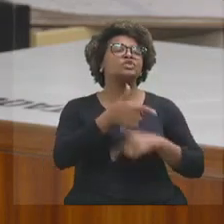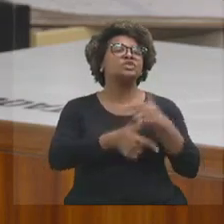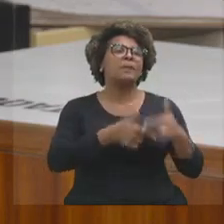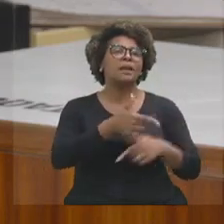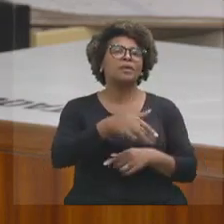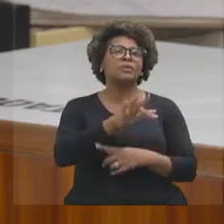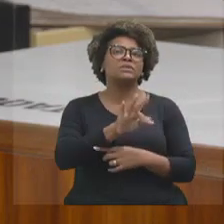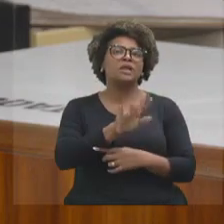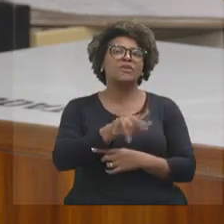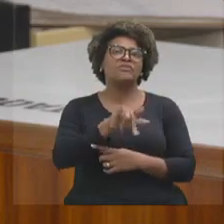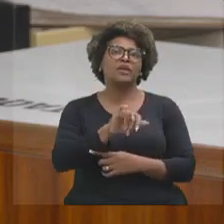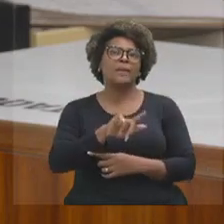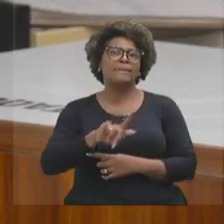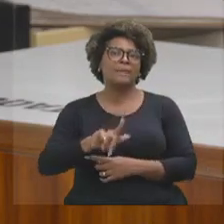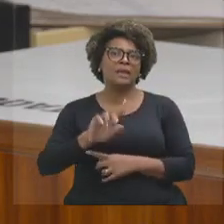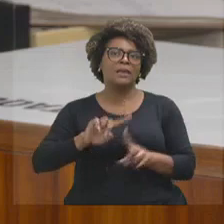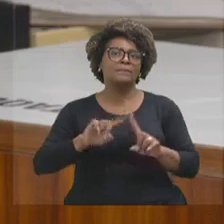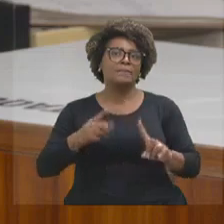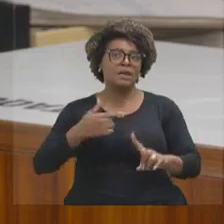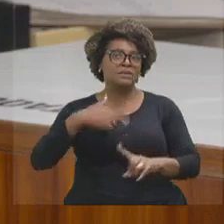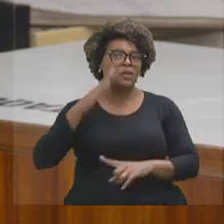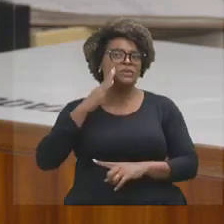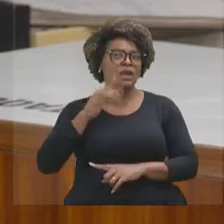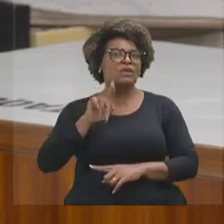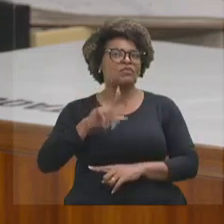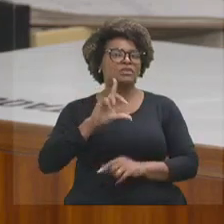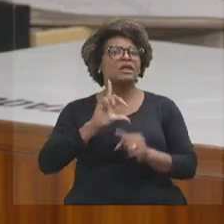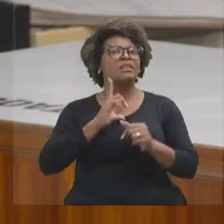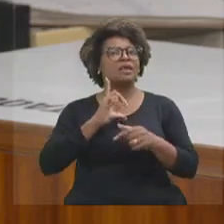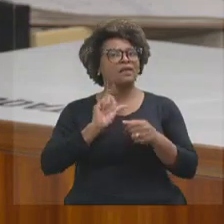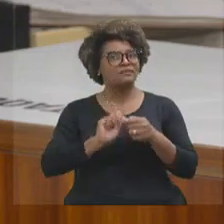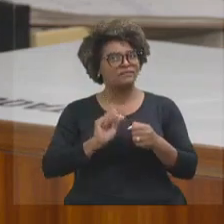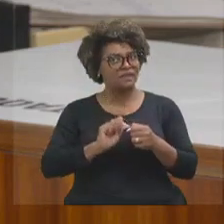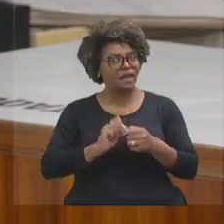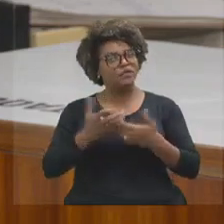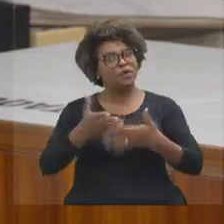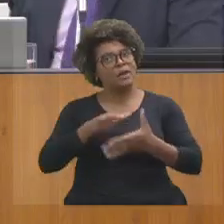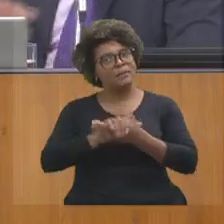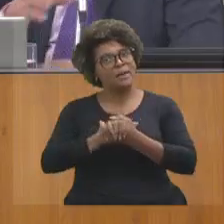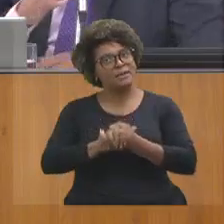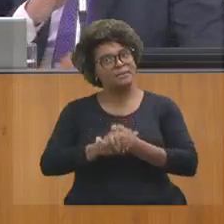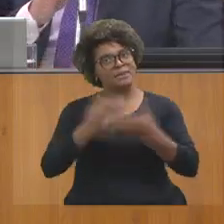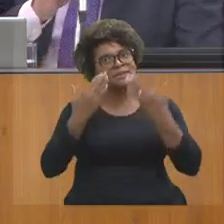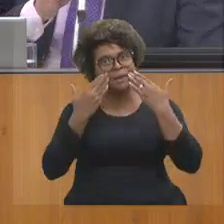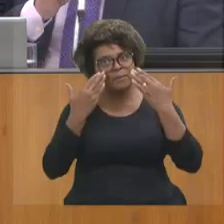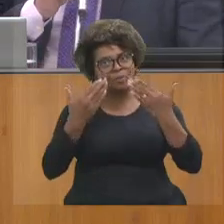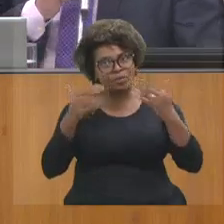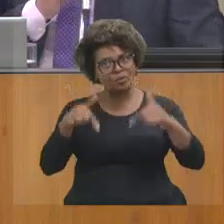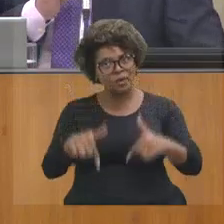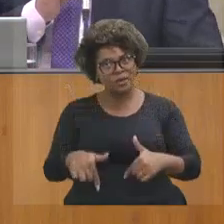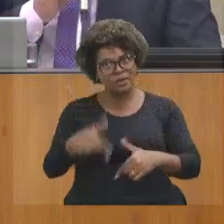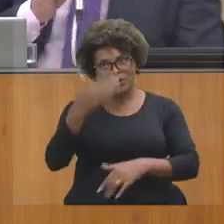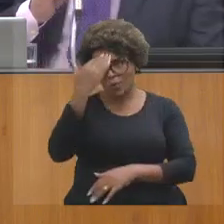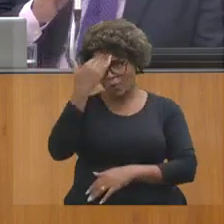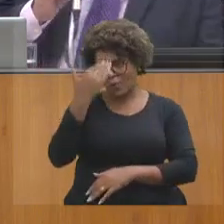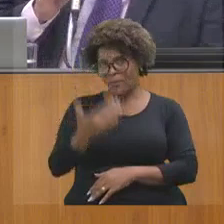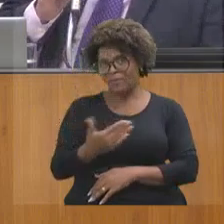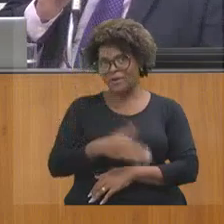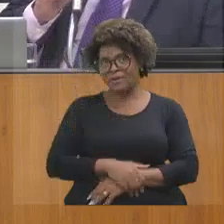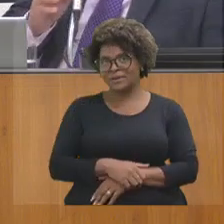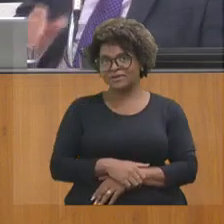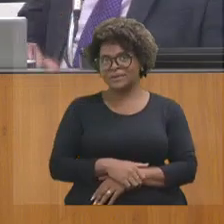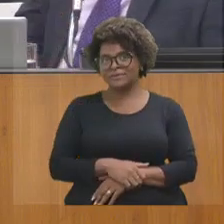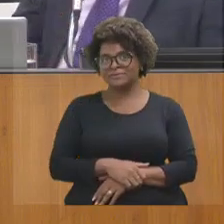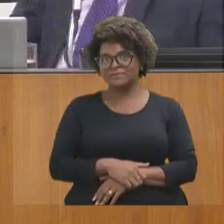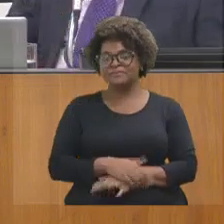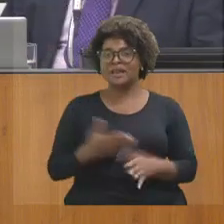gente sabe que que vocês têm entregado Então eu queria te parabenizar publicamente obrigada doutor Wilson Obrigado com a palavra agora